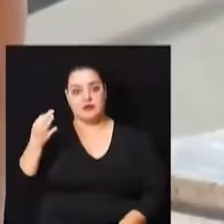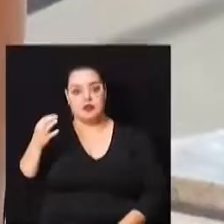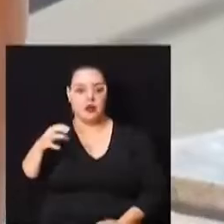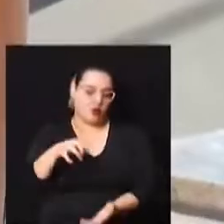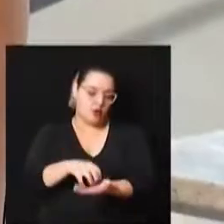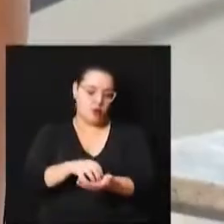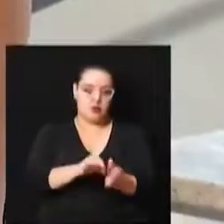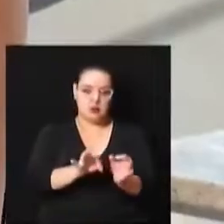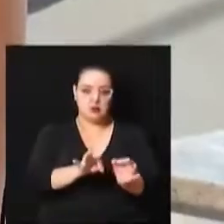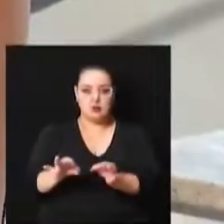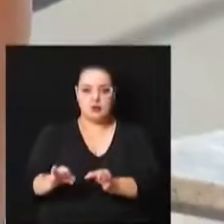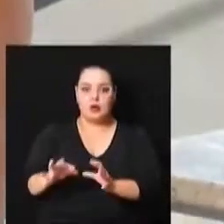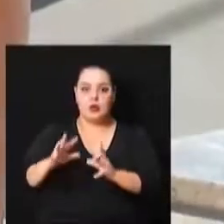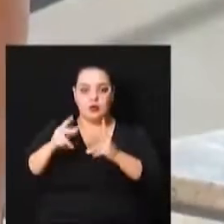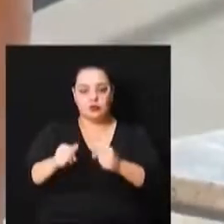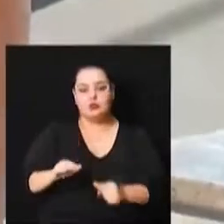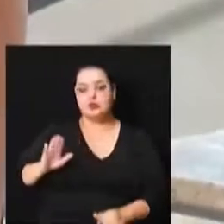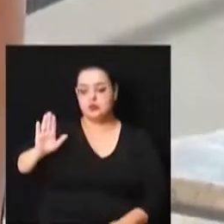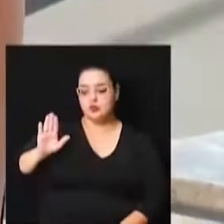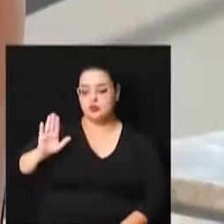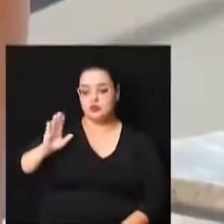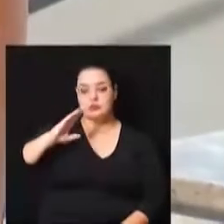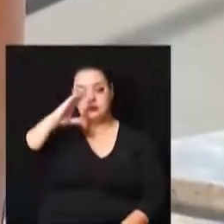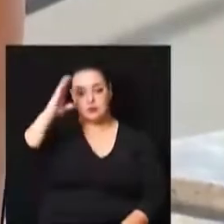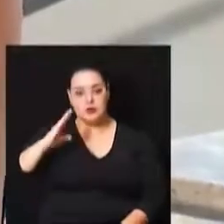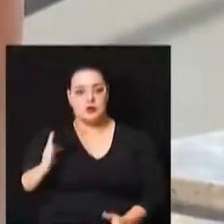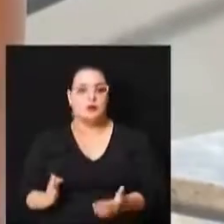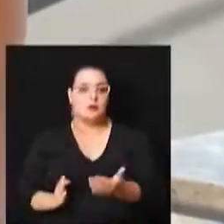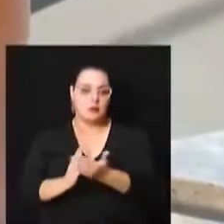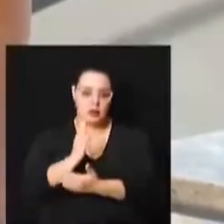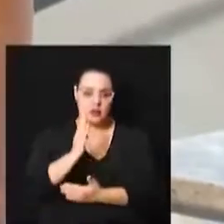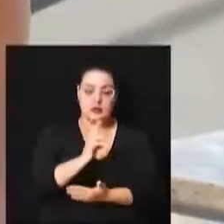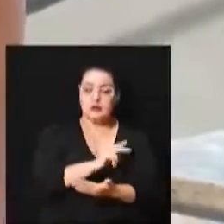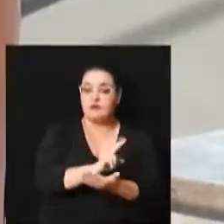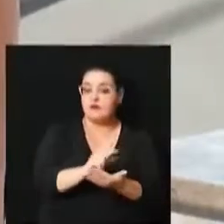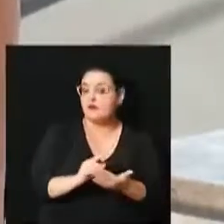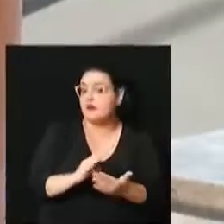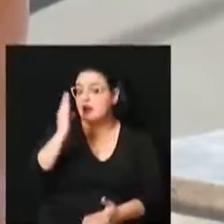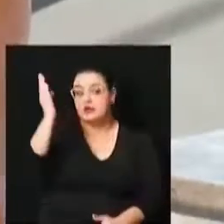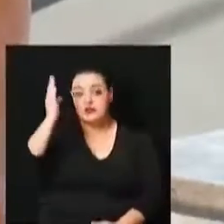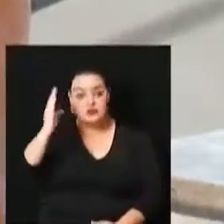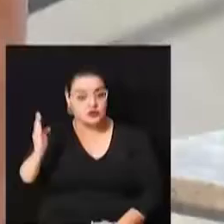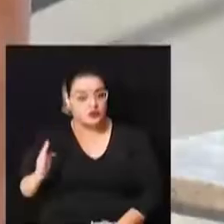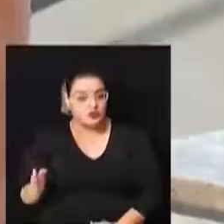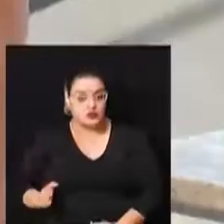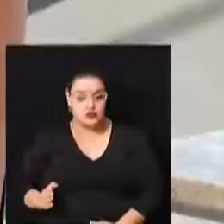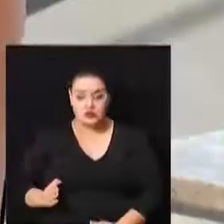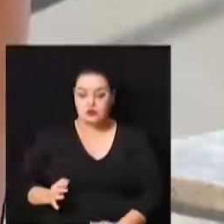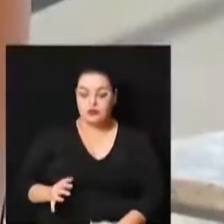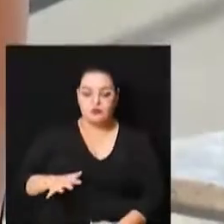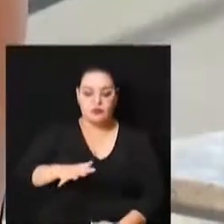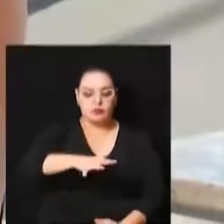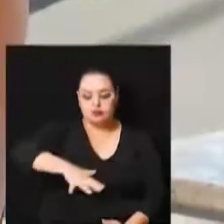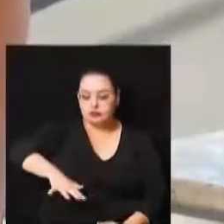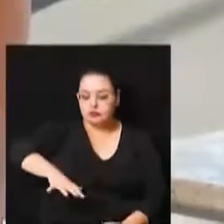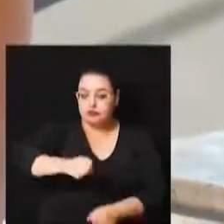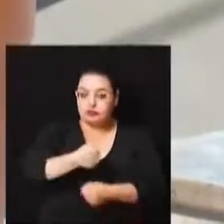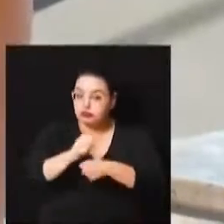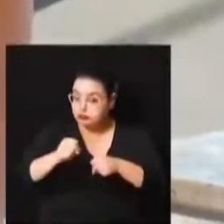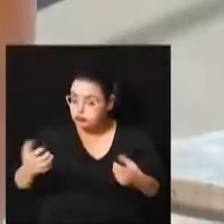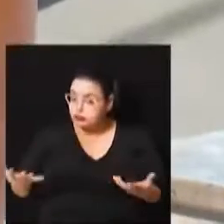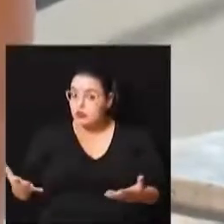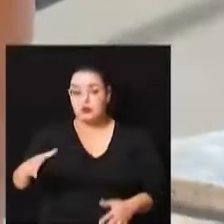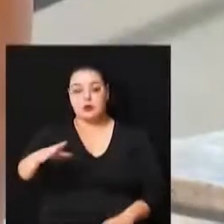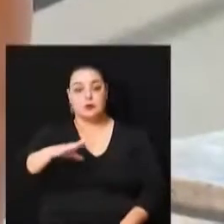a gente tem um grupo com todos os candidatos brasileiros, todos que passam, né? Então tem muito brasileiro lá, tem uma rede de apoio muito grande.